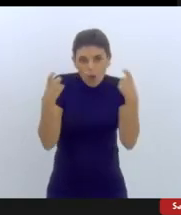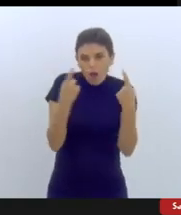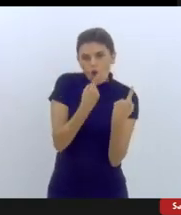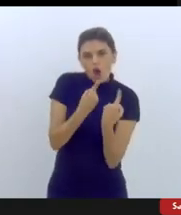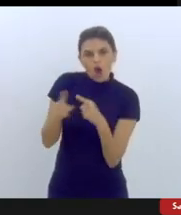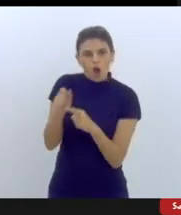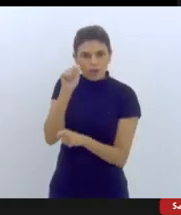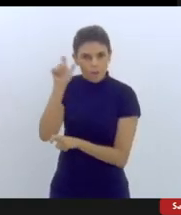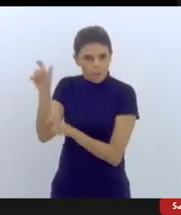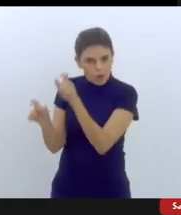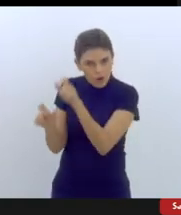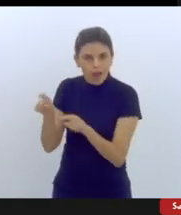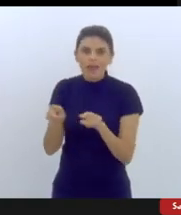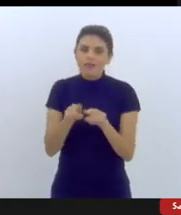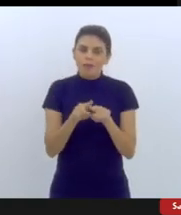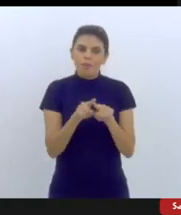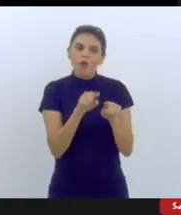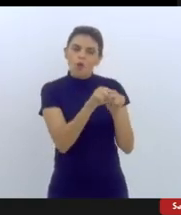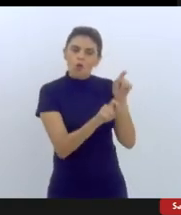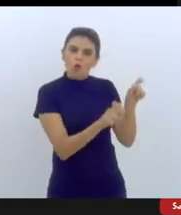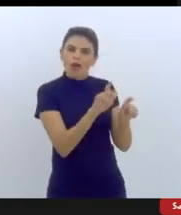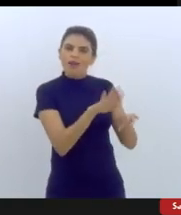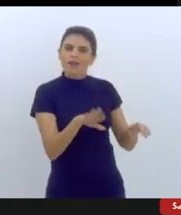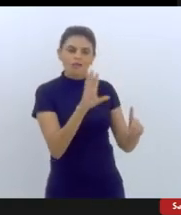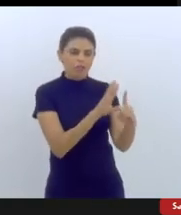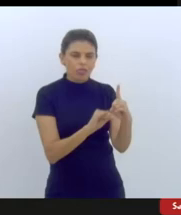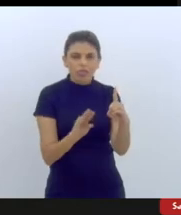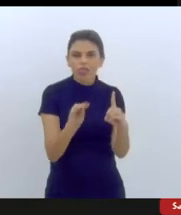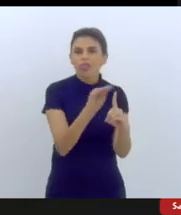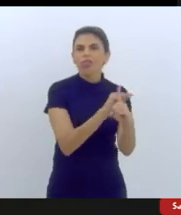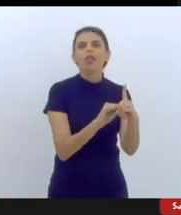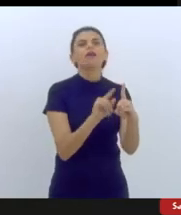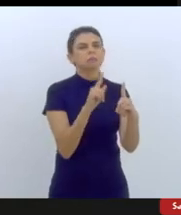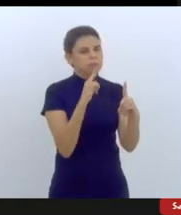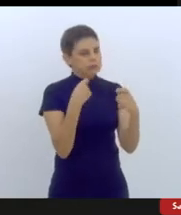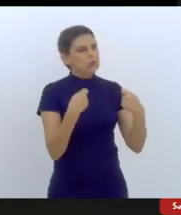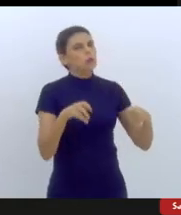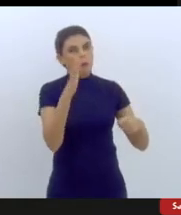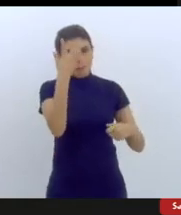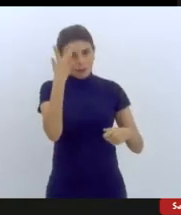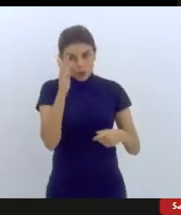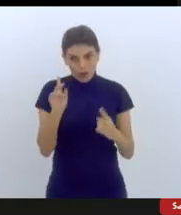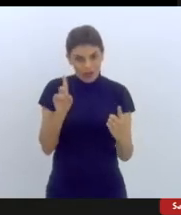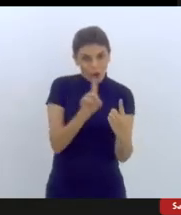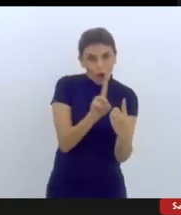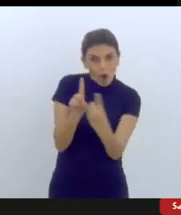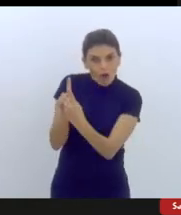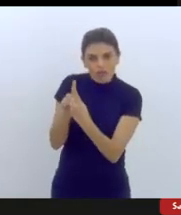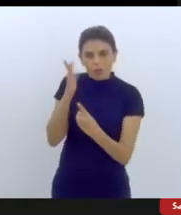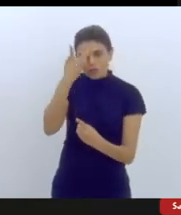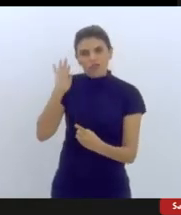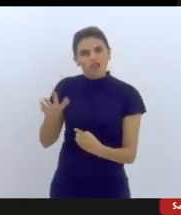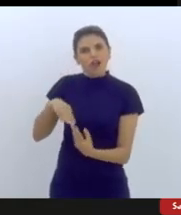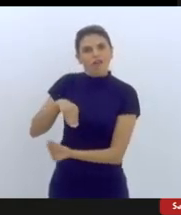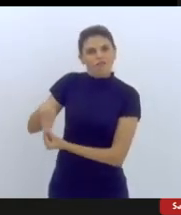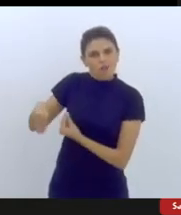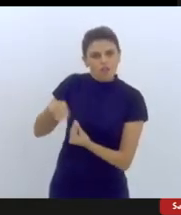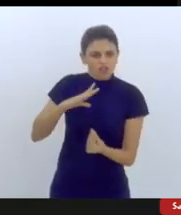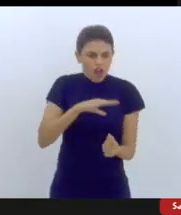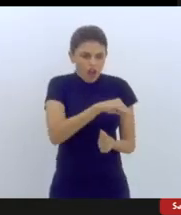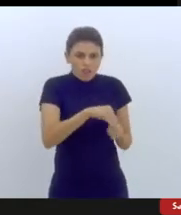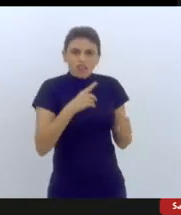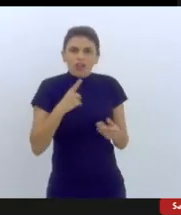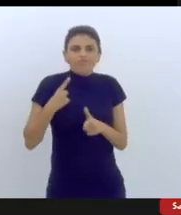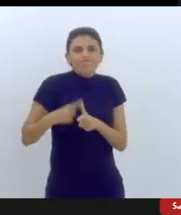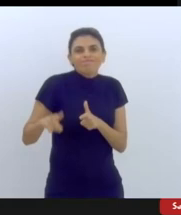mulher, nesses atendimentos a gente não pode colocar pessoas que já foram envolvidas, já tiveram casos